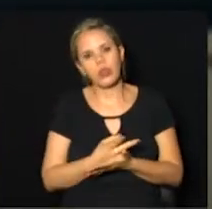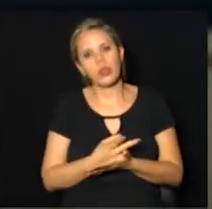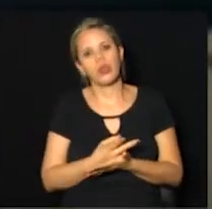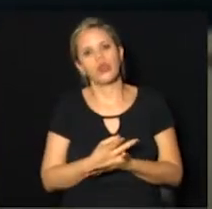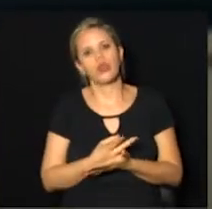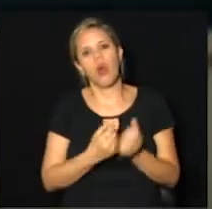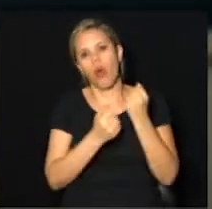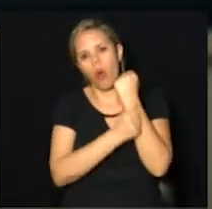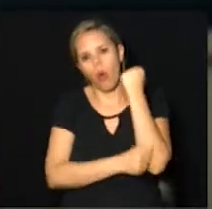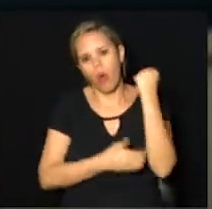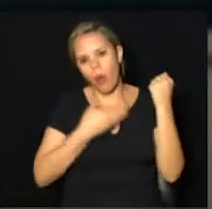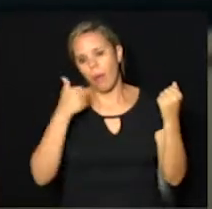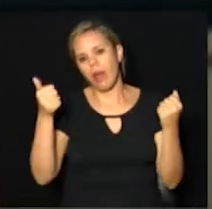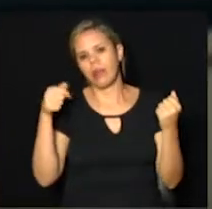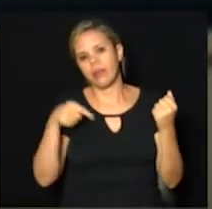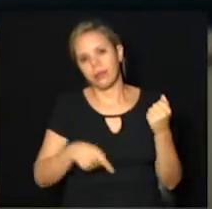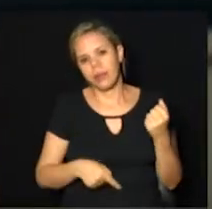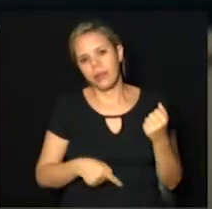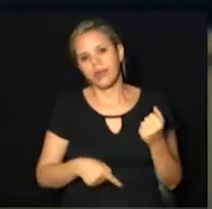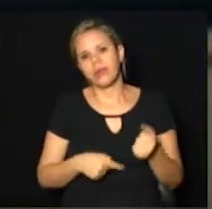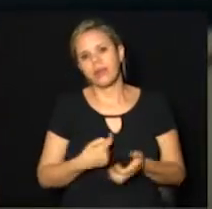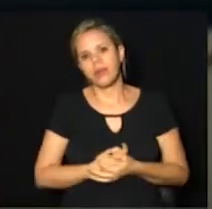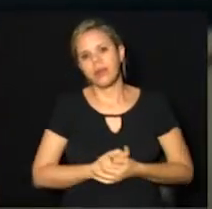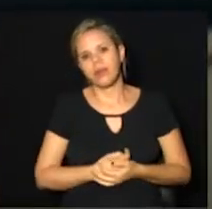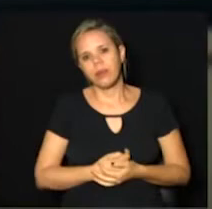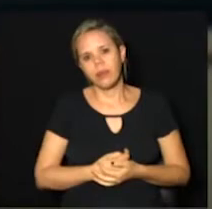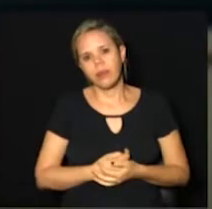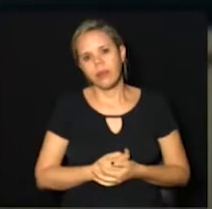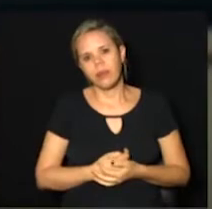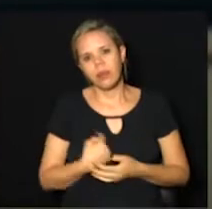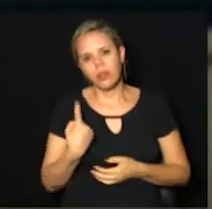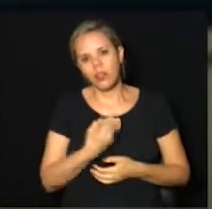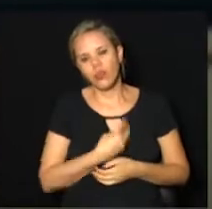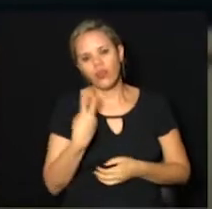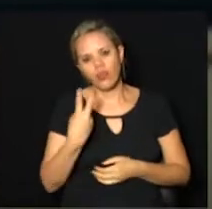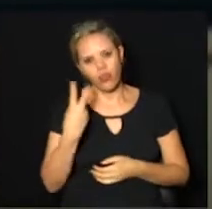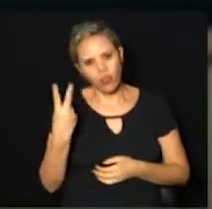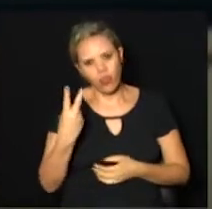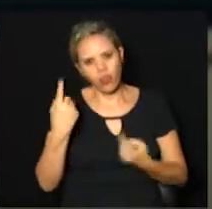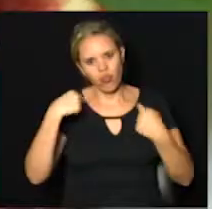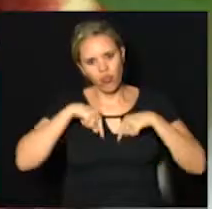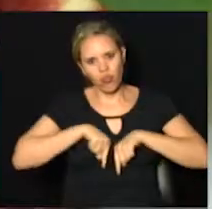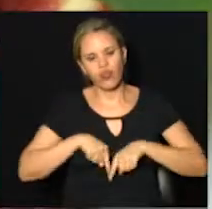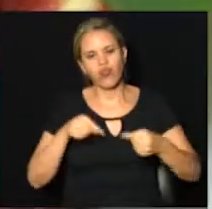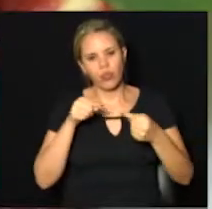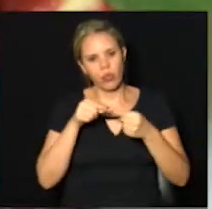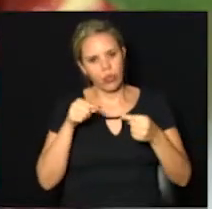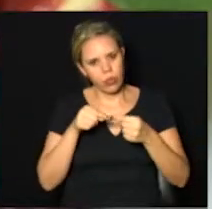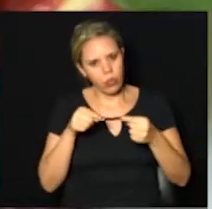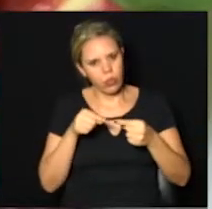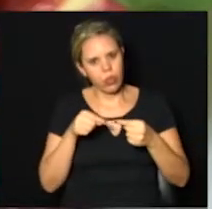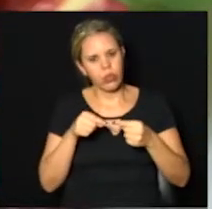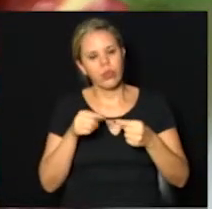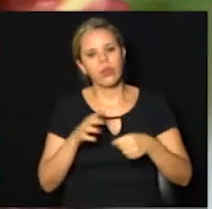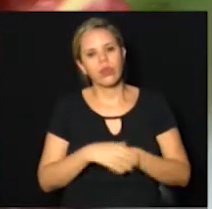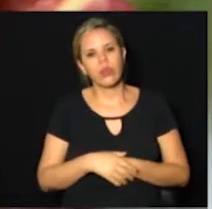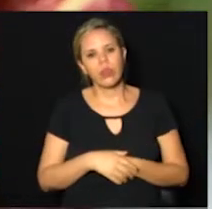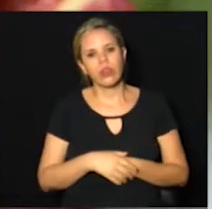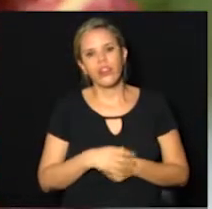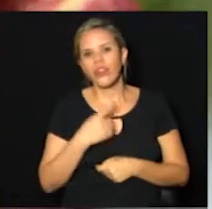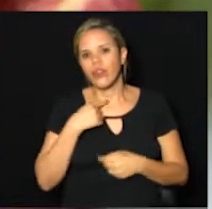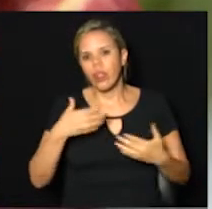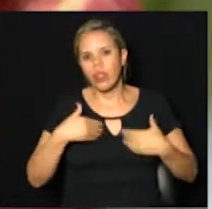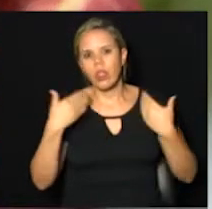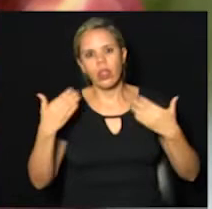melhor, ela mantém as nossas vitaminas adequadas, ela deixa a gente mais disposta, a gente